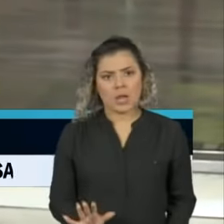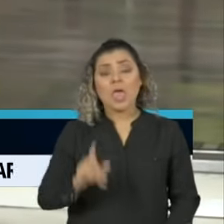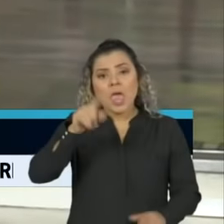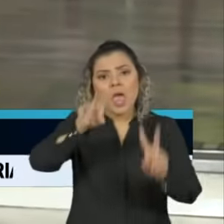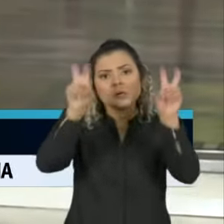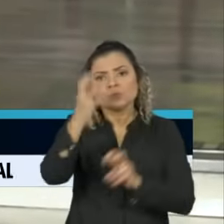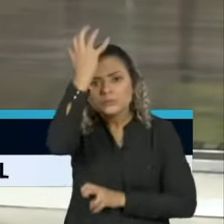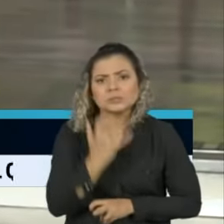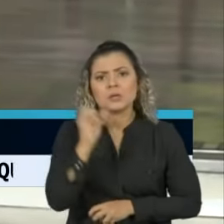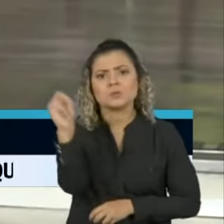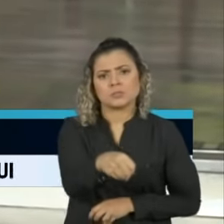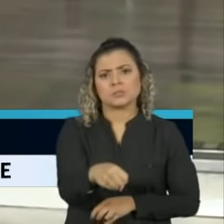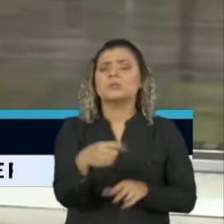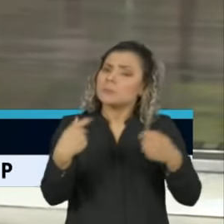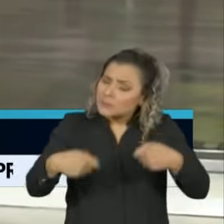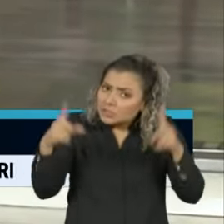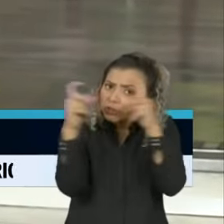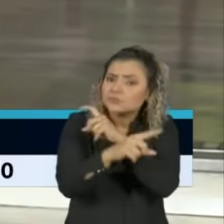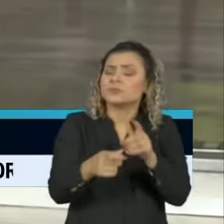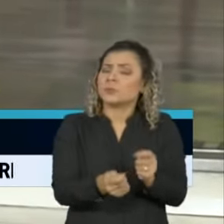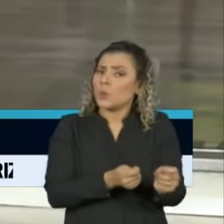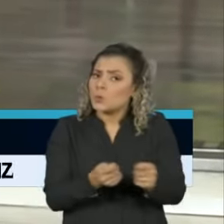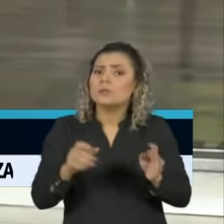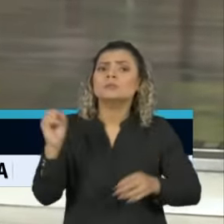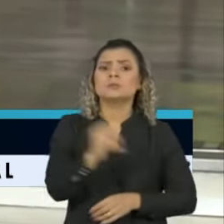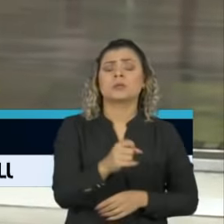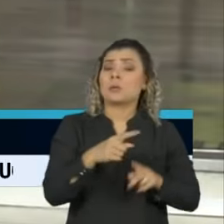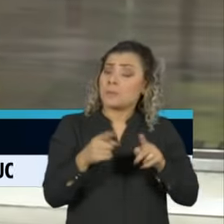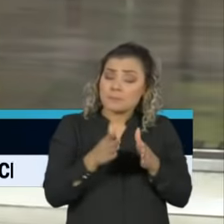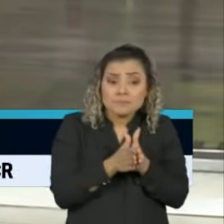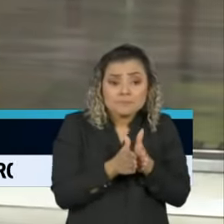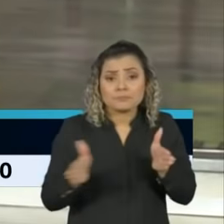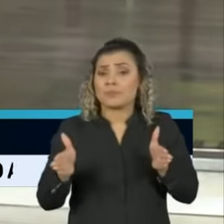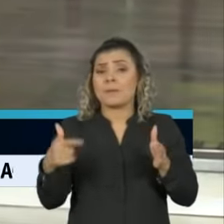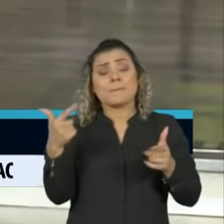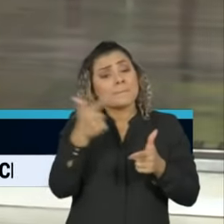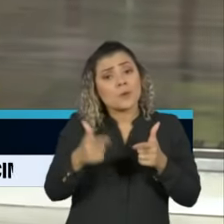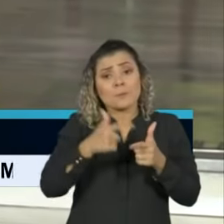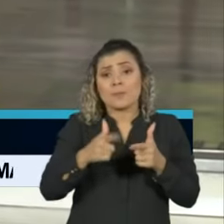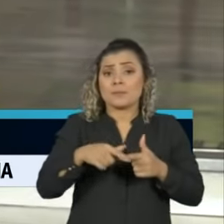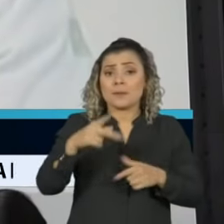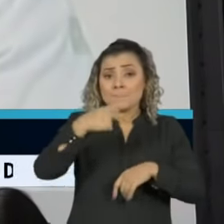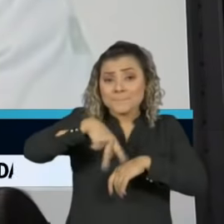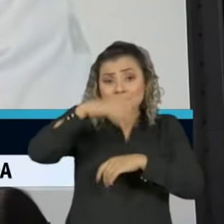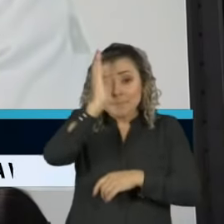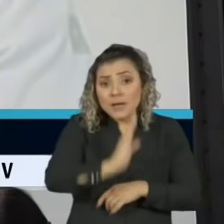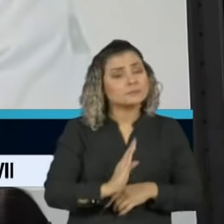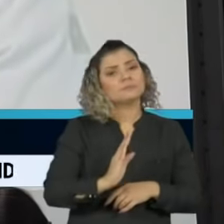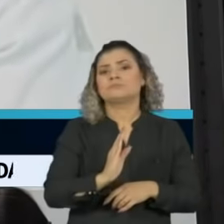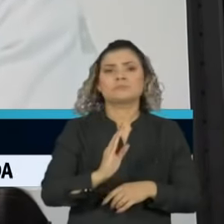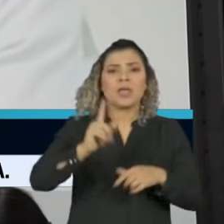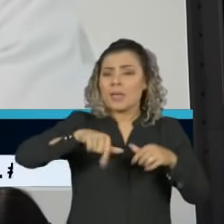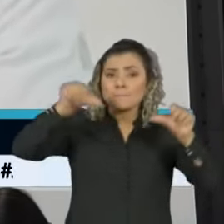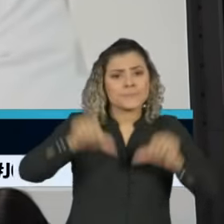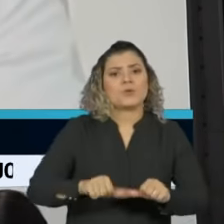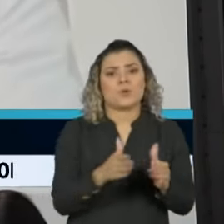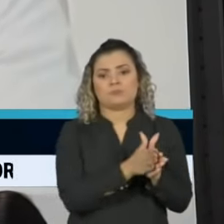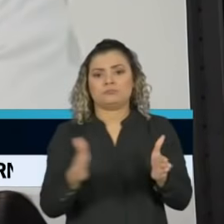assunto sério, difícil e a maior crise de saúde pública da história do país. De tarde, outra